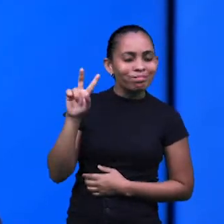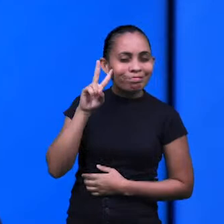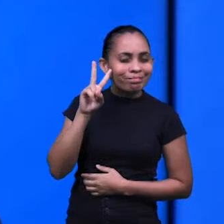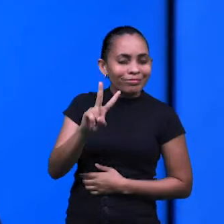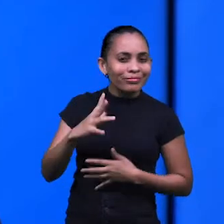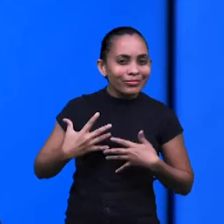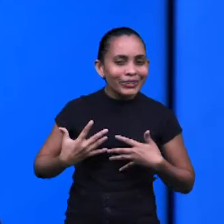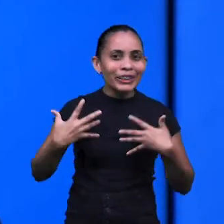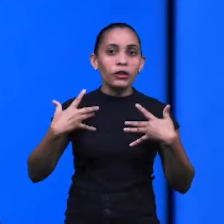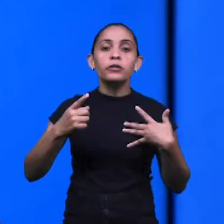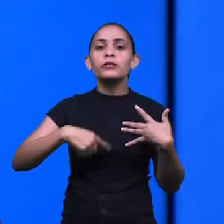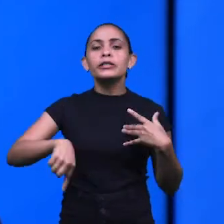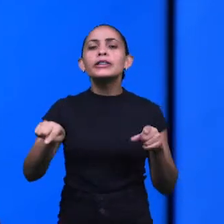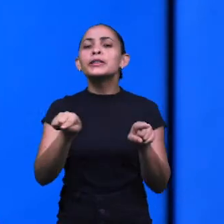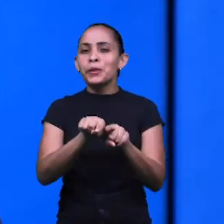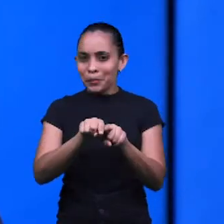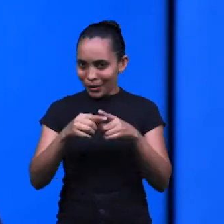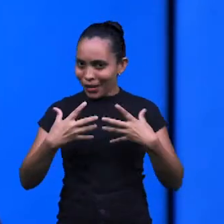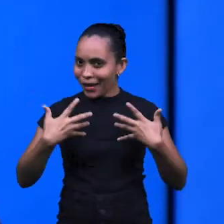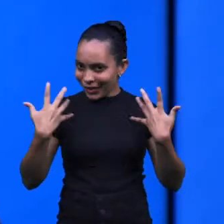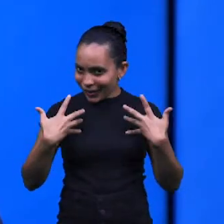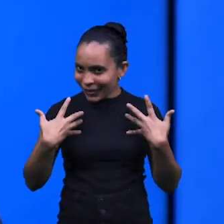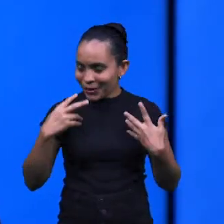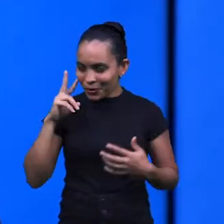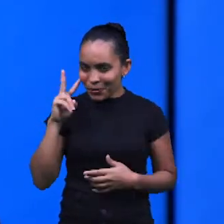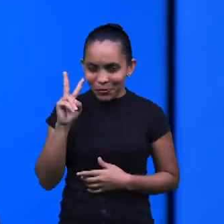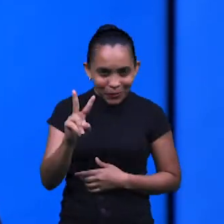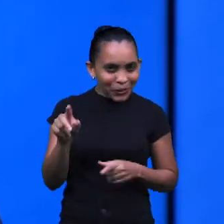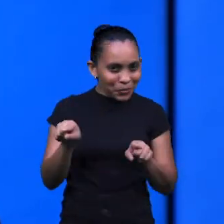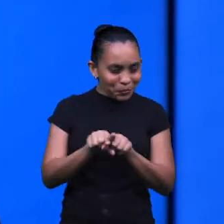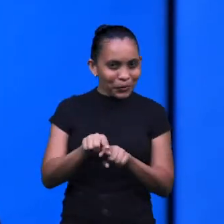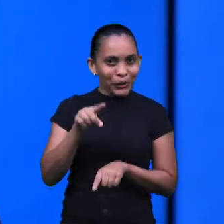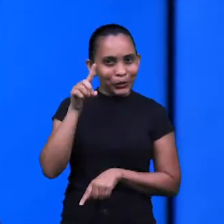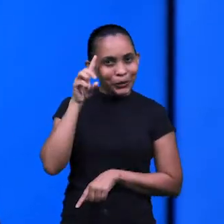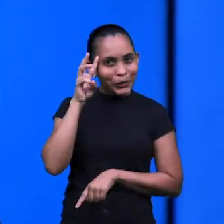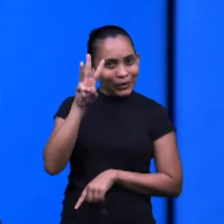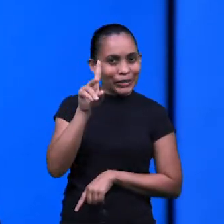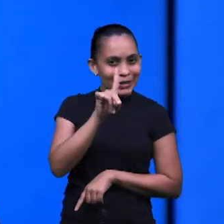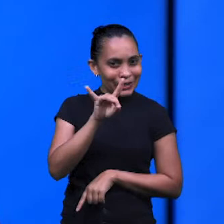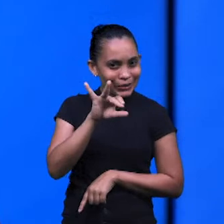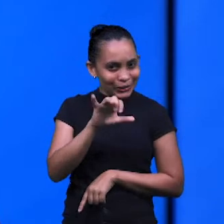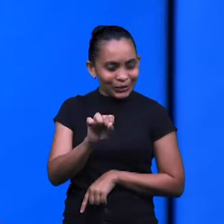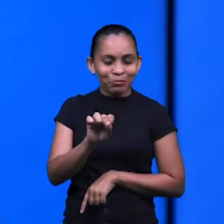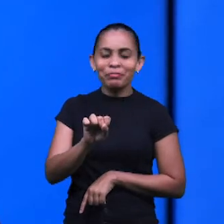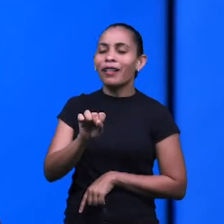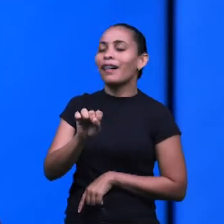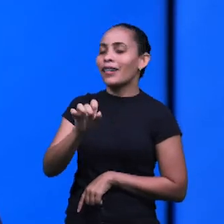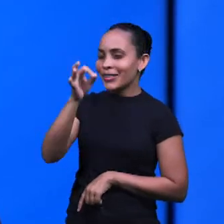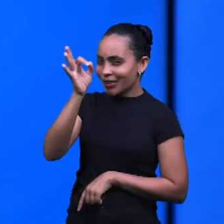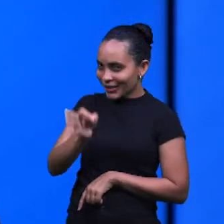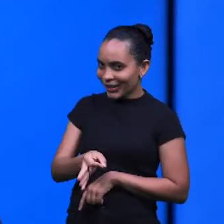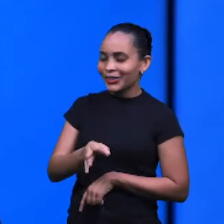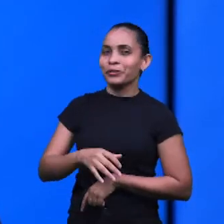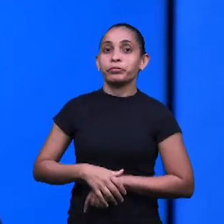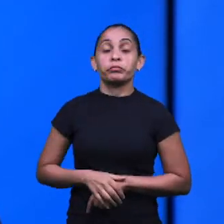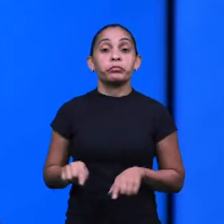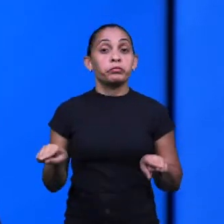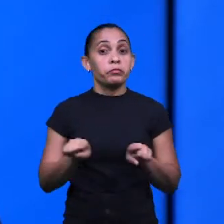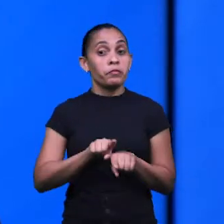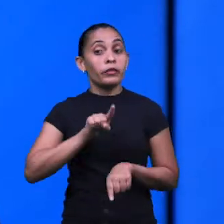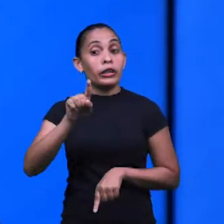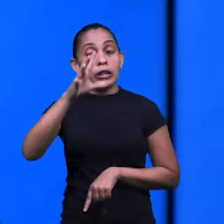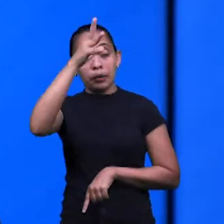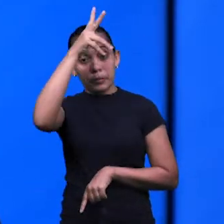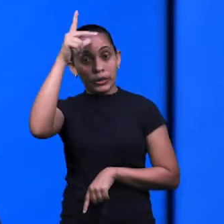perguntar aí, vocês estão alegres também por ver o terceiro dia? Glória a Deus, certamente que sim, não é? E lá no estado do Amazonas,